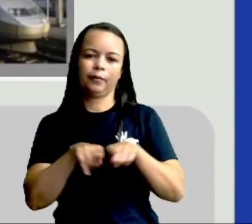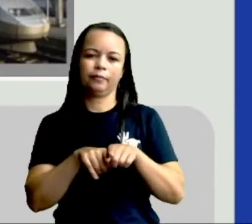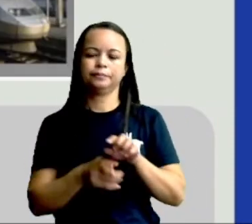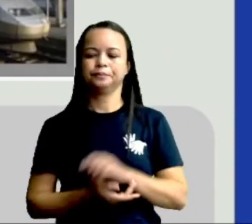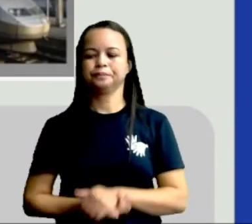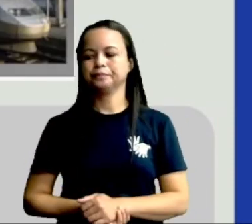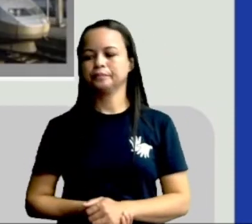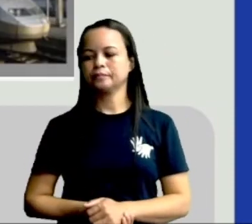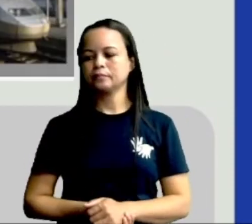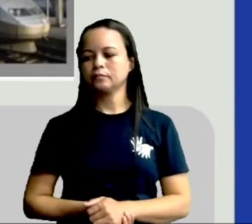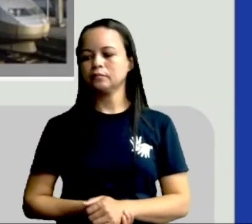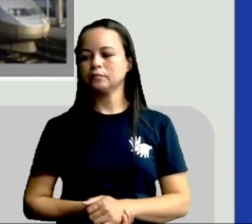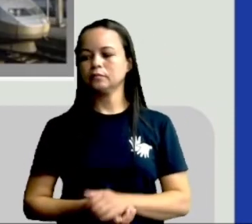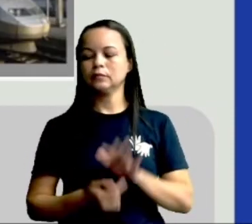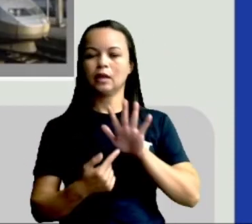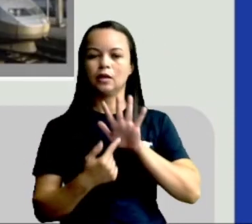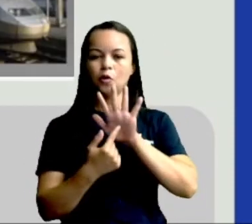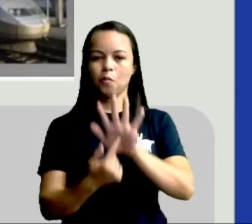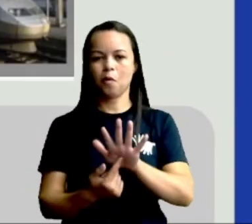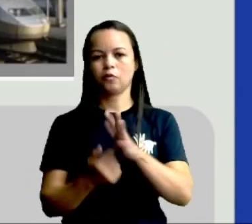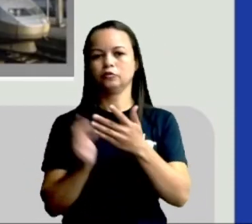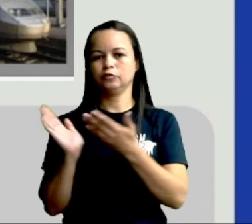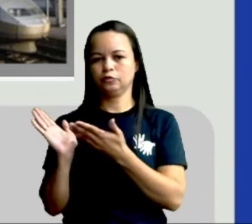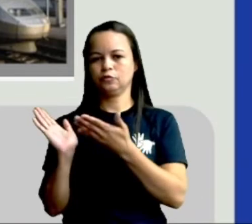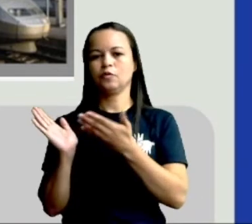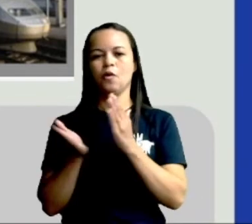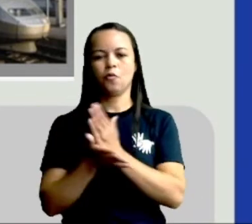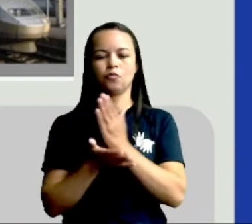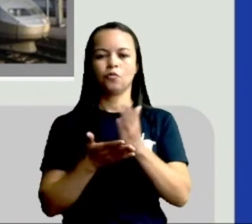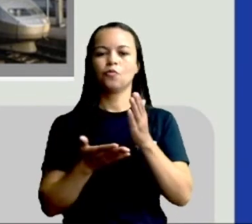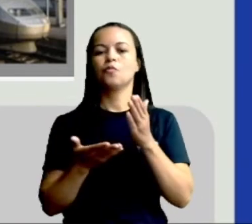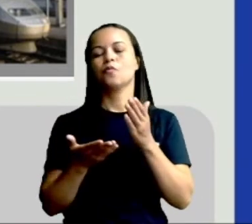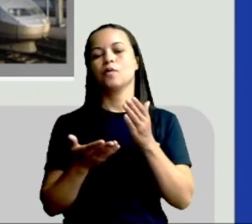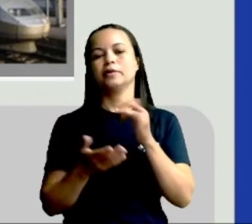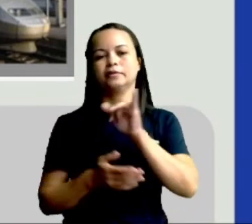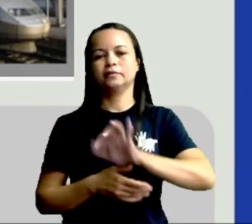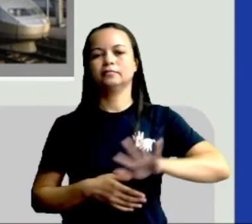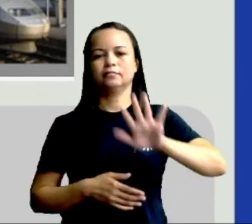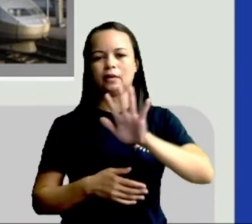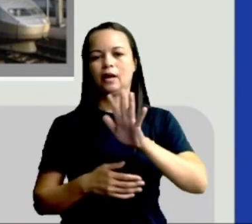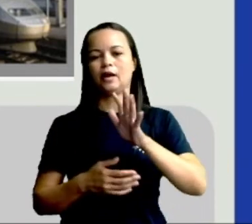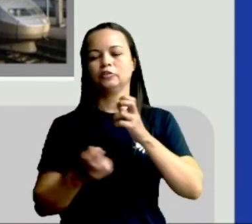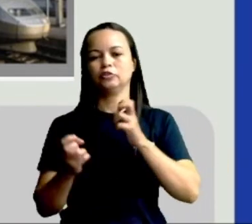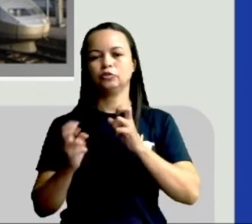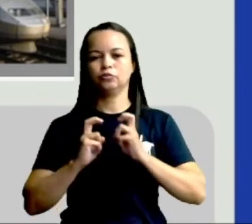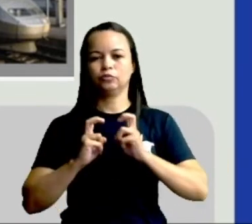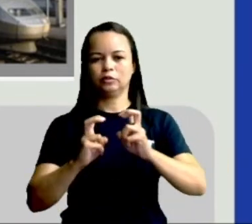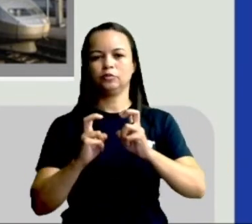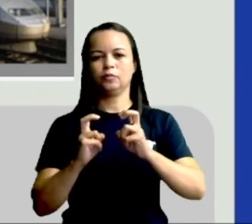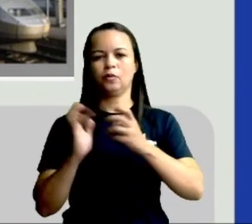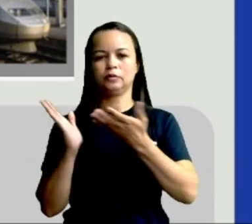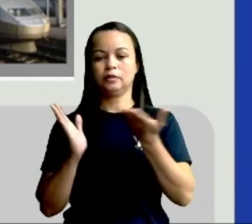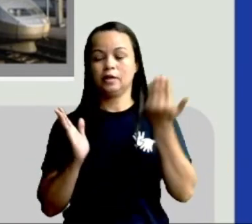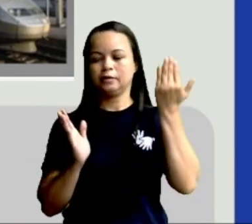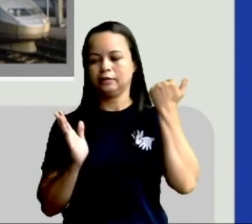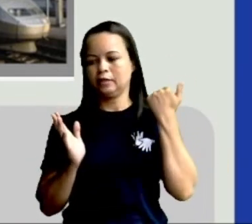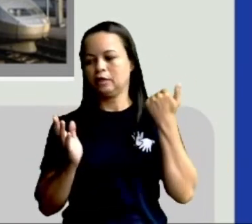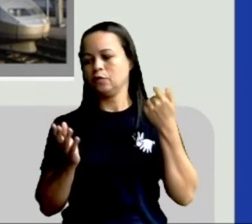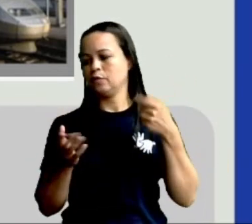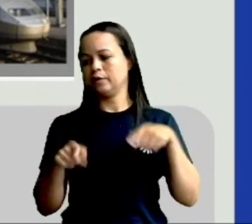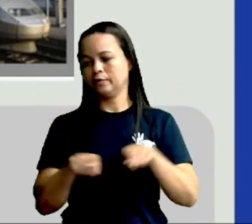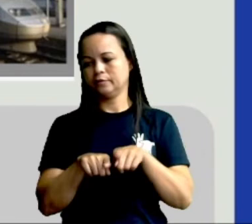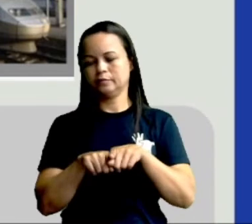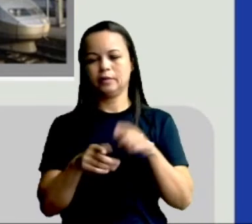também. Aí eu trouxe aí algumas fotos para vocês verem sobre alguns transportes antigos e até alguns